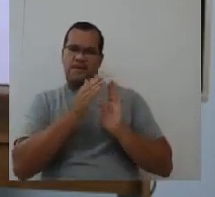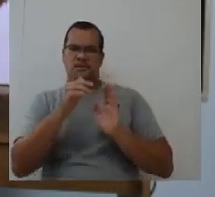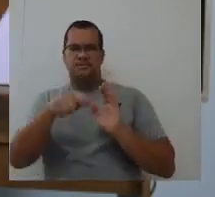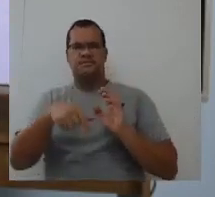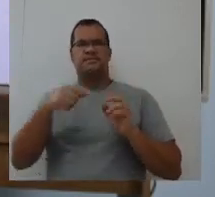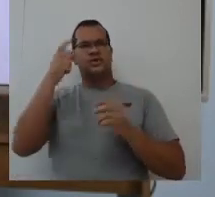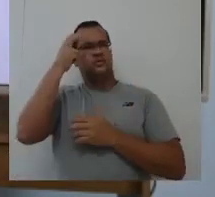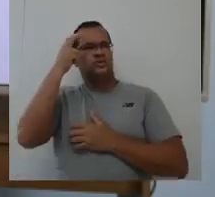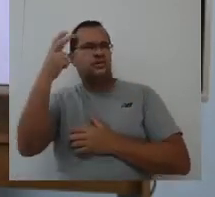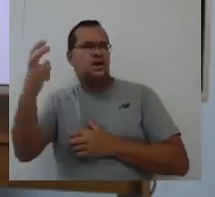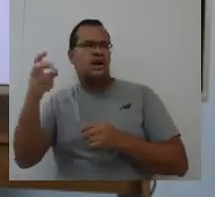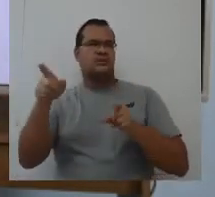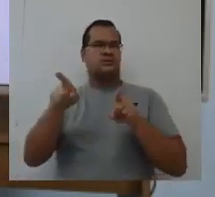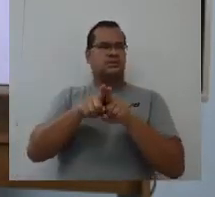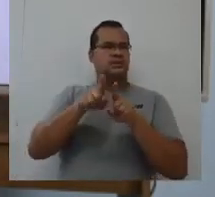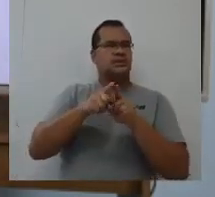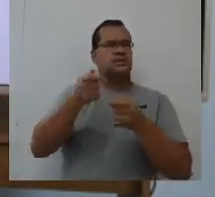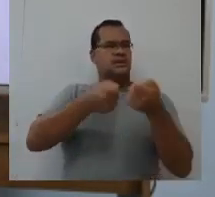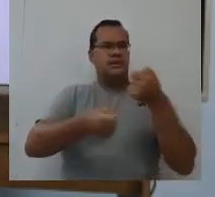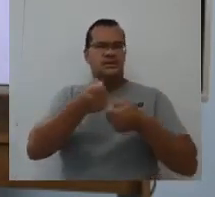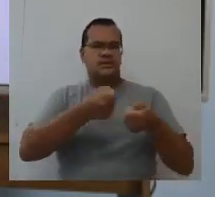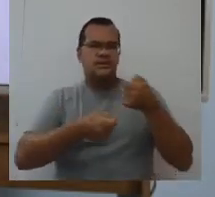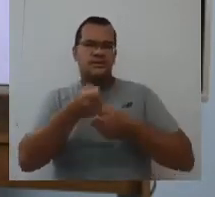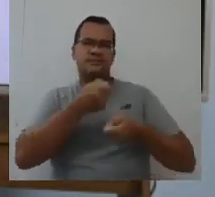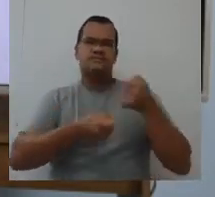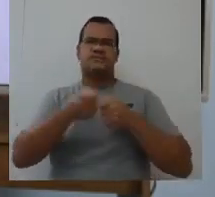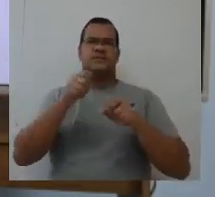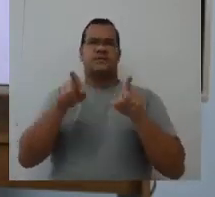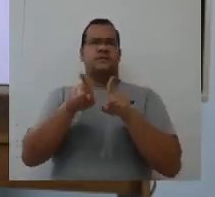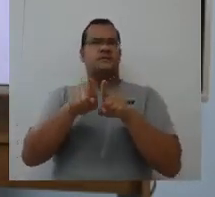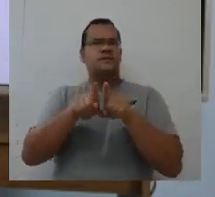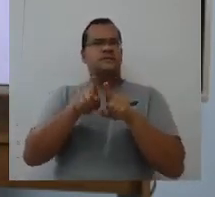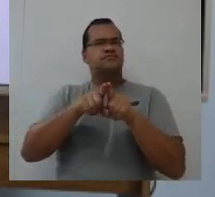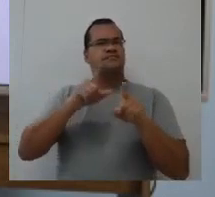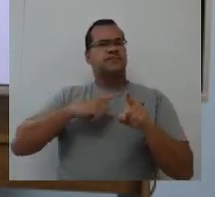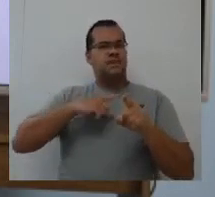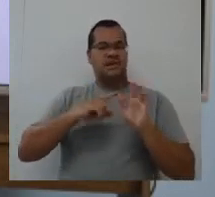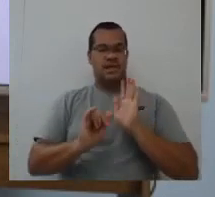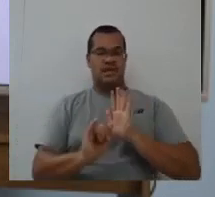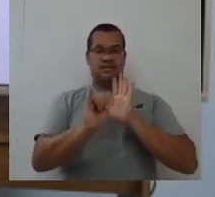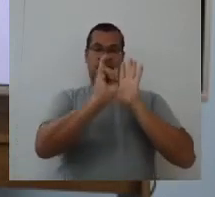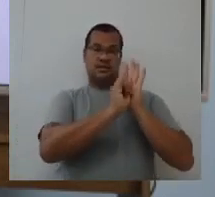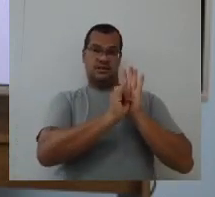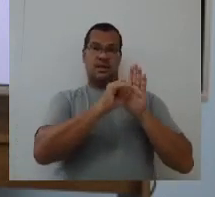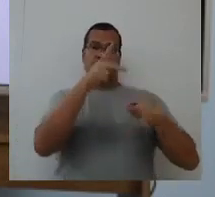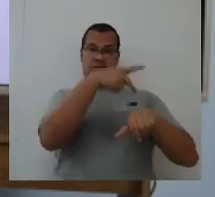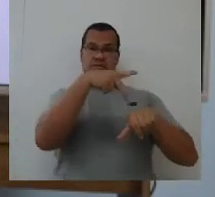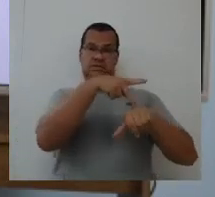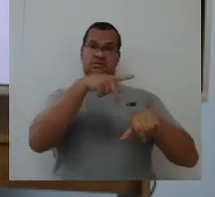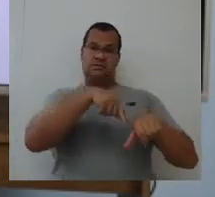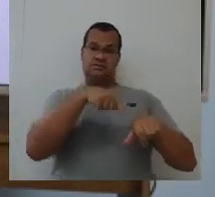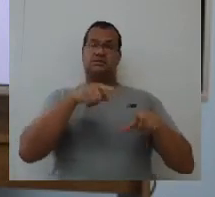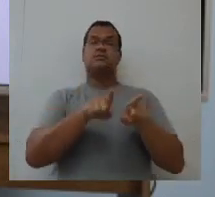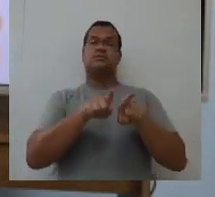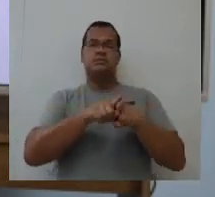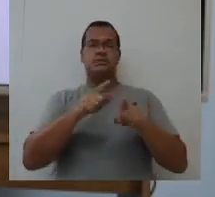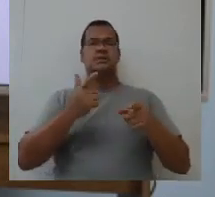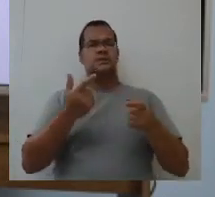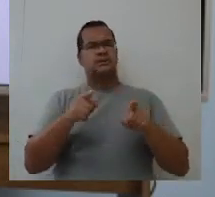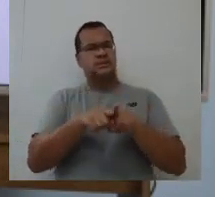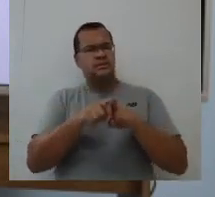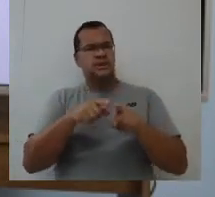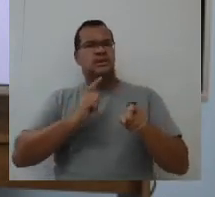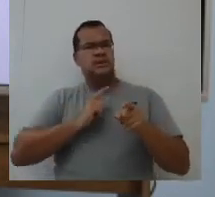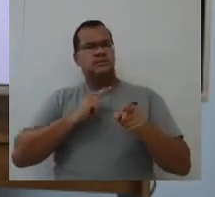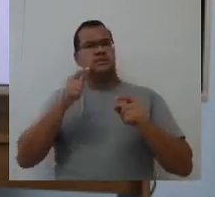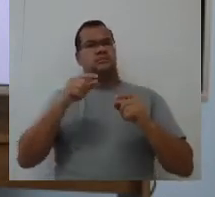questão cultural, que envolve a questão econômica, que vai envolver a questão das identidades nacionais, né? Que vai envolver,